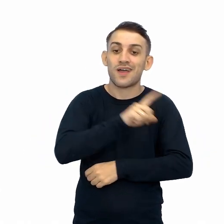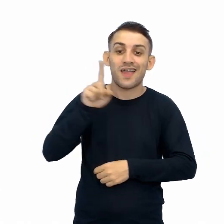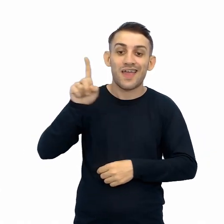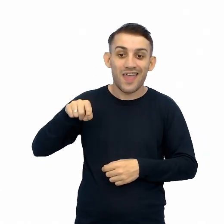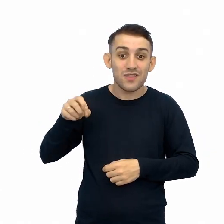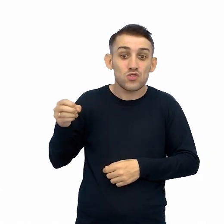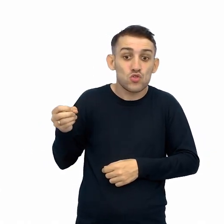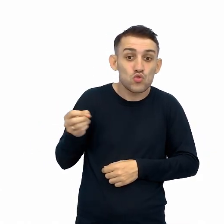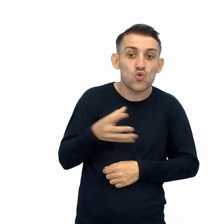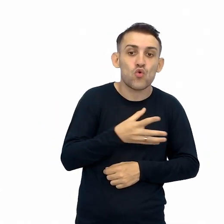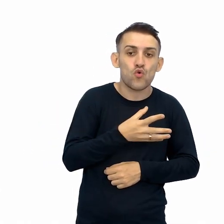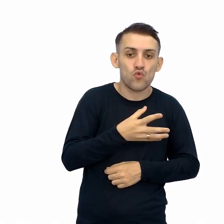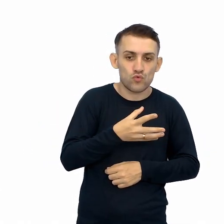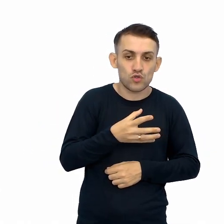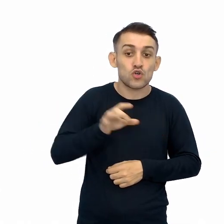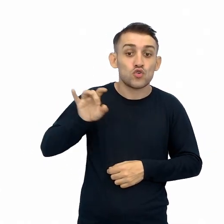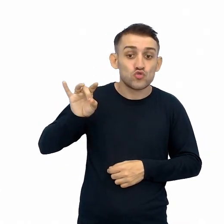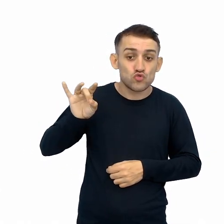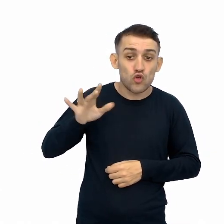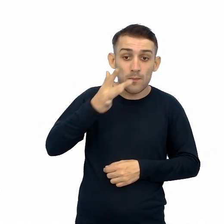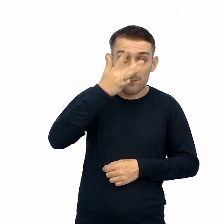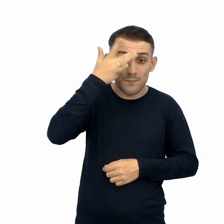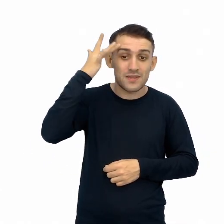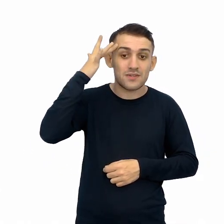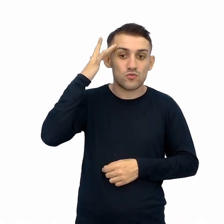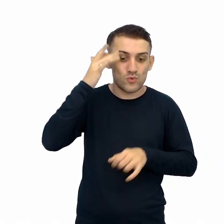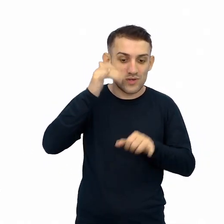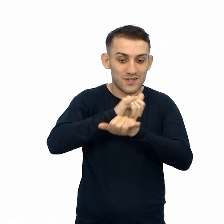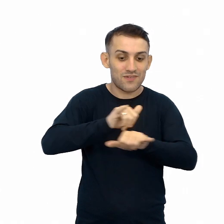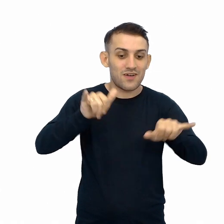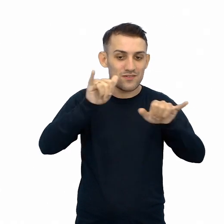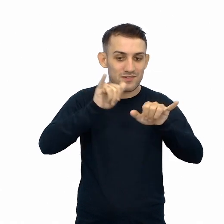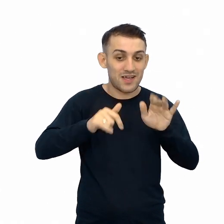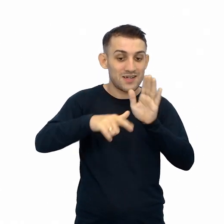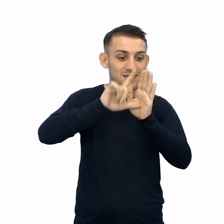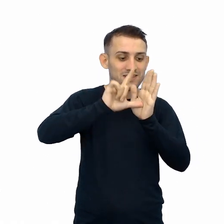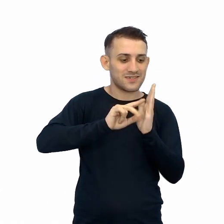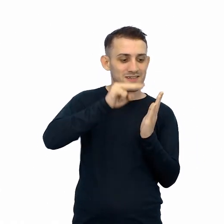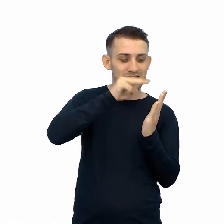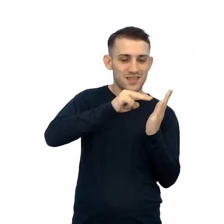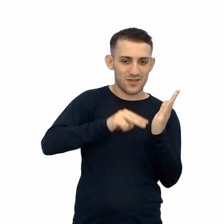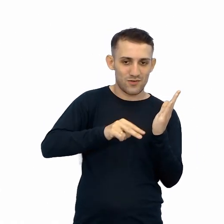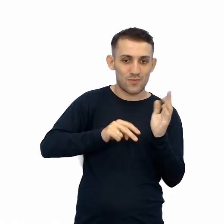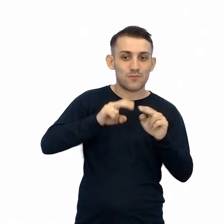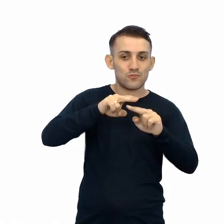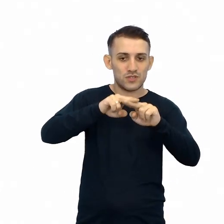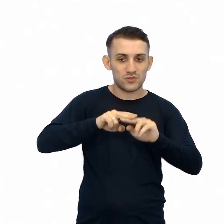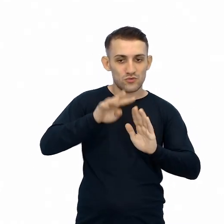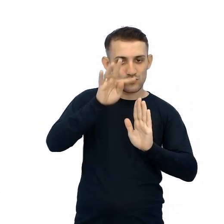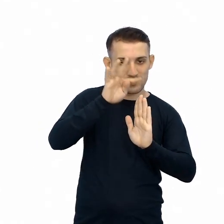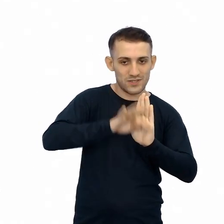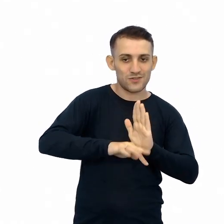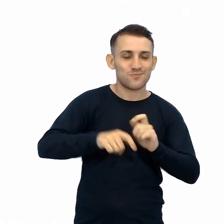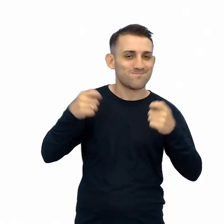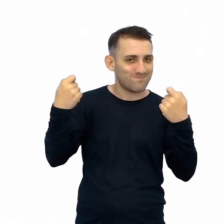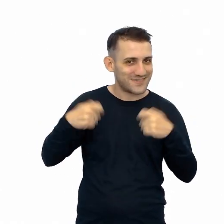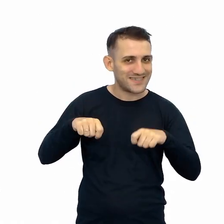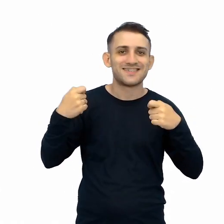inédito, que só quem está indicando leu. Portanto, o texto vai ter de ser